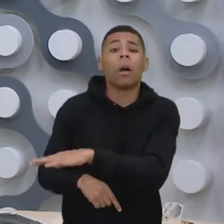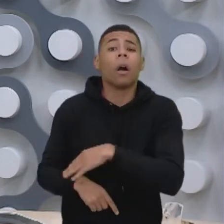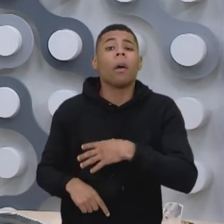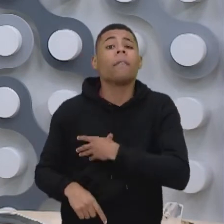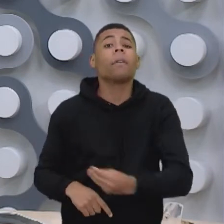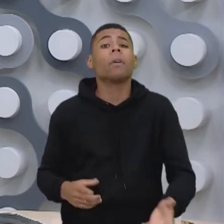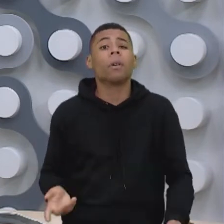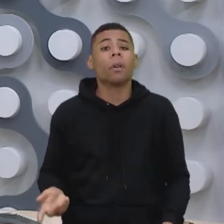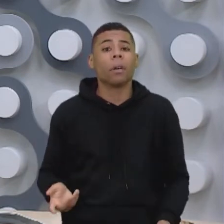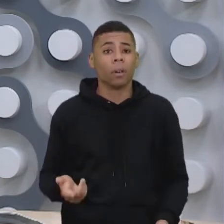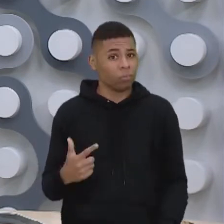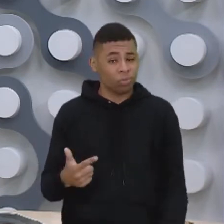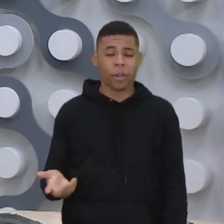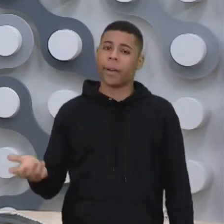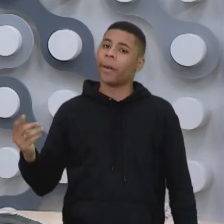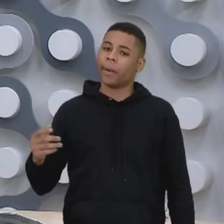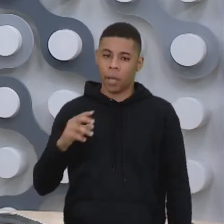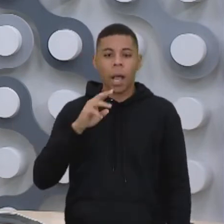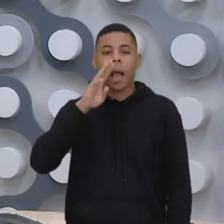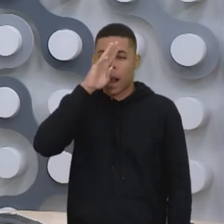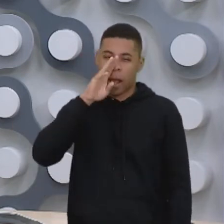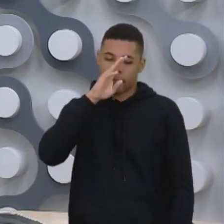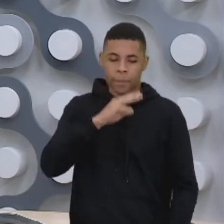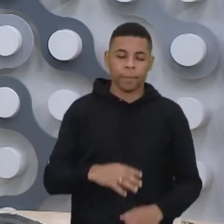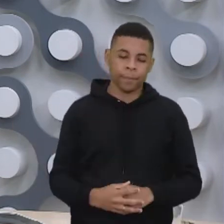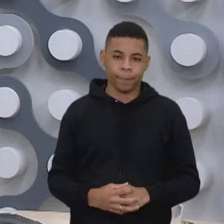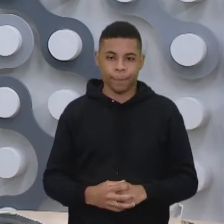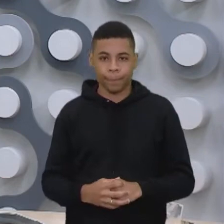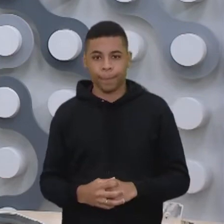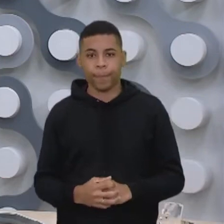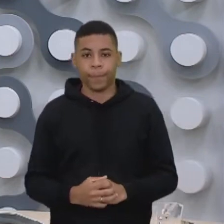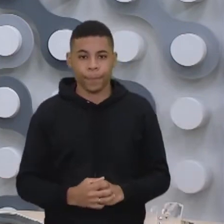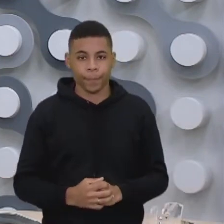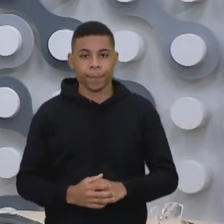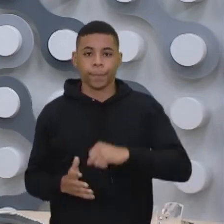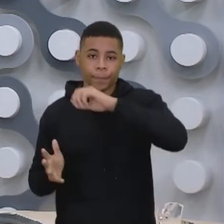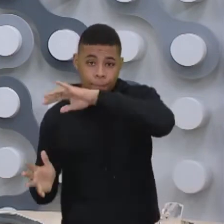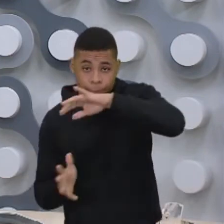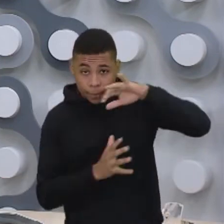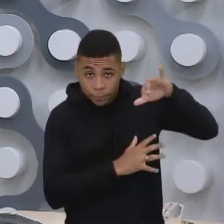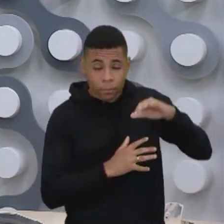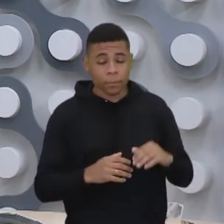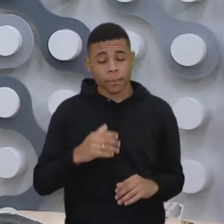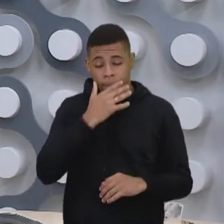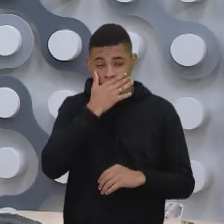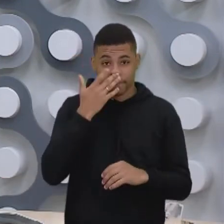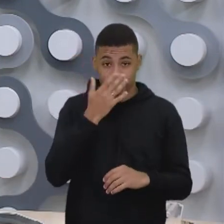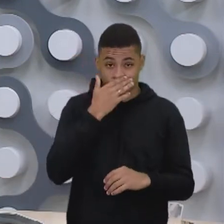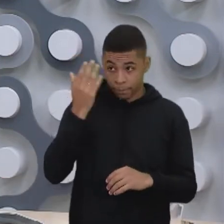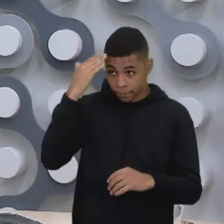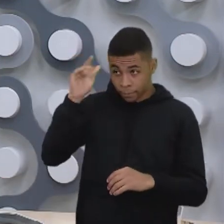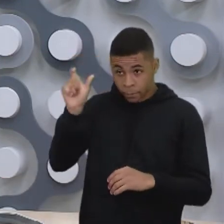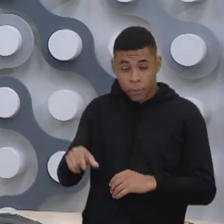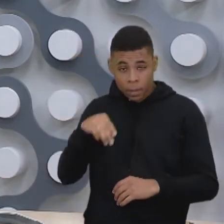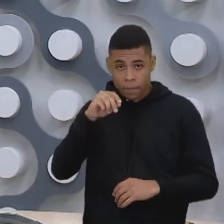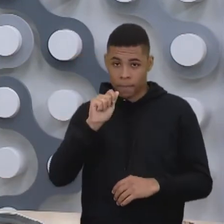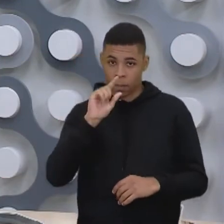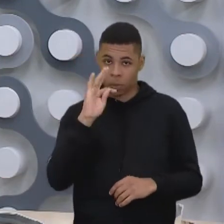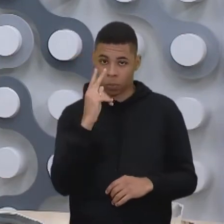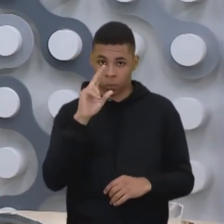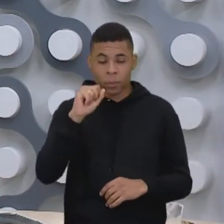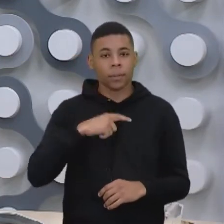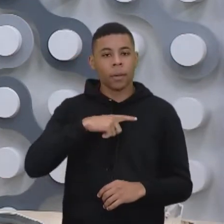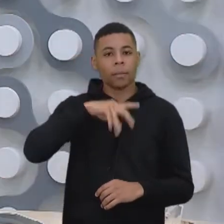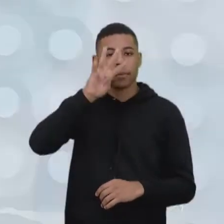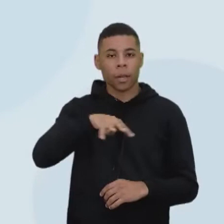grave. Bom, vamos lá. Aí para vocês verem aí, entenderem aí a ideia de Malthus, né? Então nós temos aqui uma